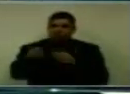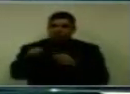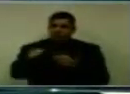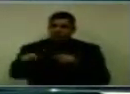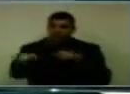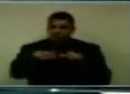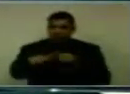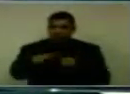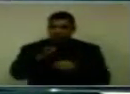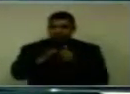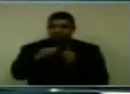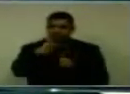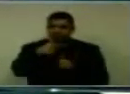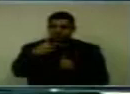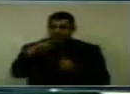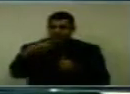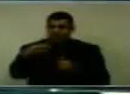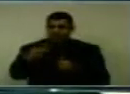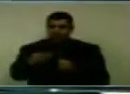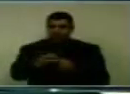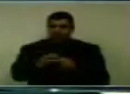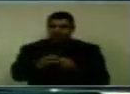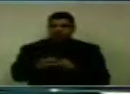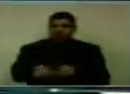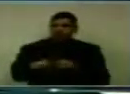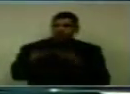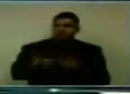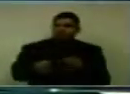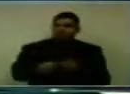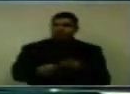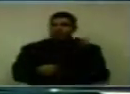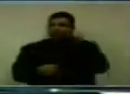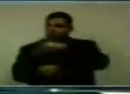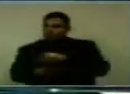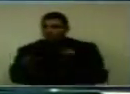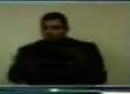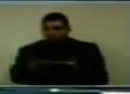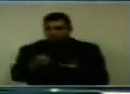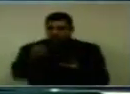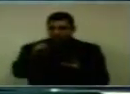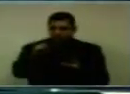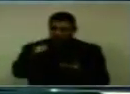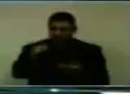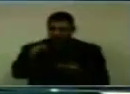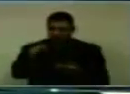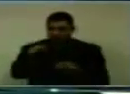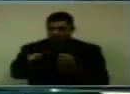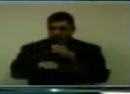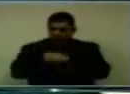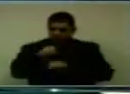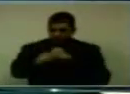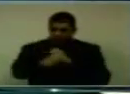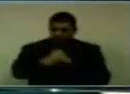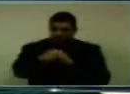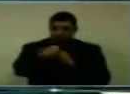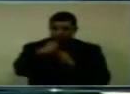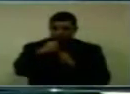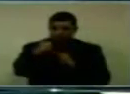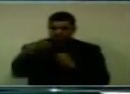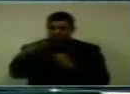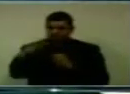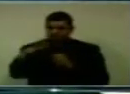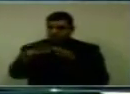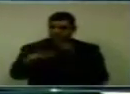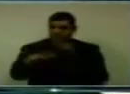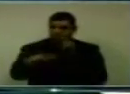meta estabelecida foi de 31%. Vem a Arsan, deputado Zé Ricardo, em 2003 e diz o